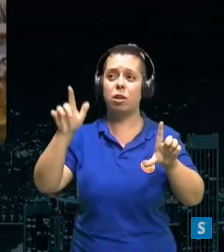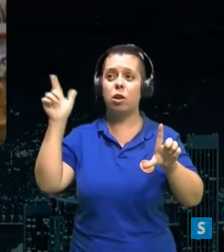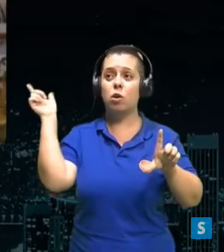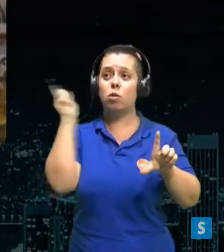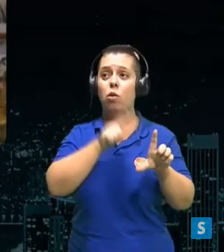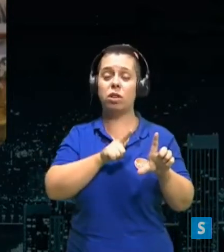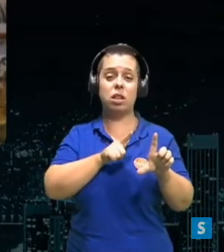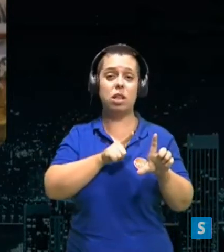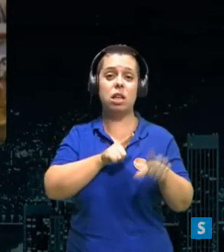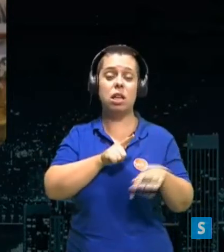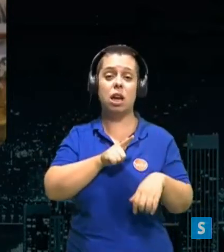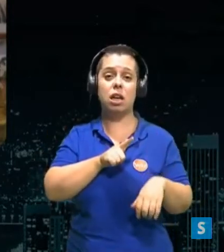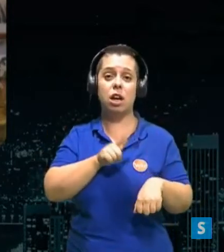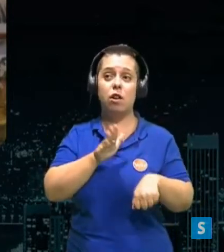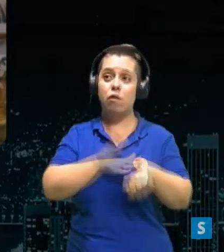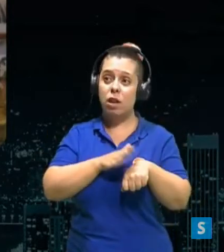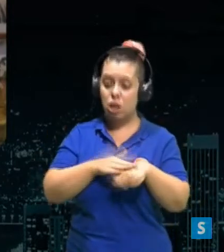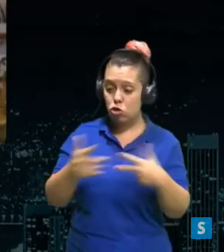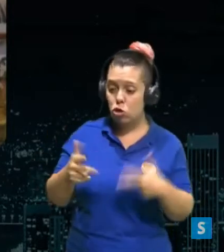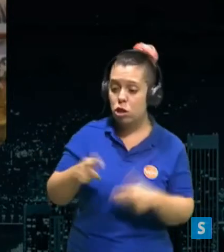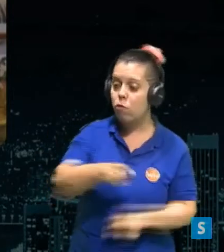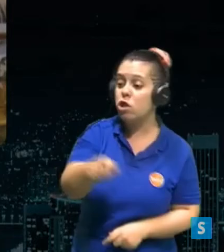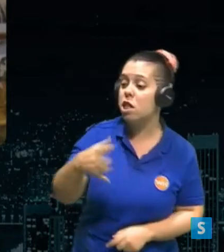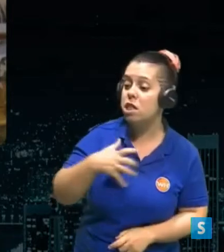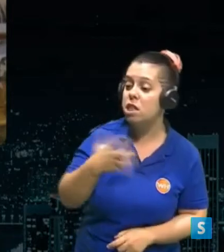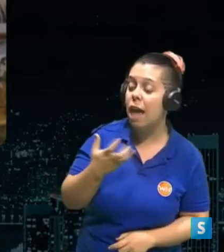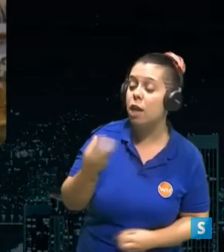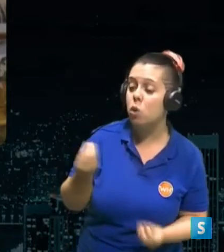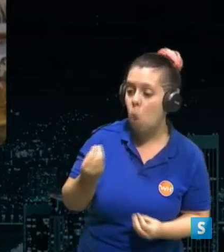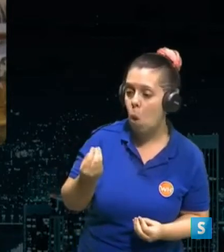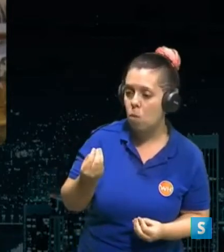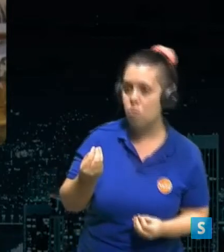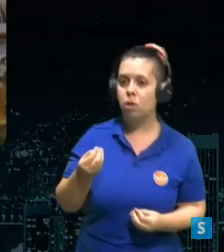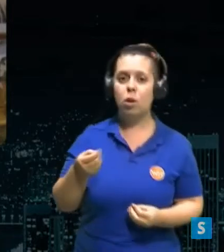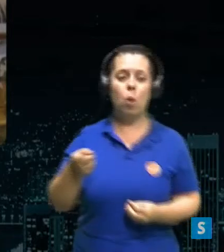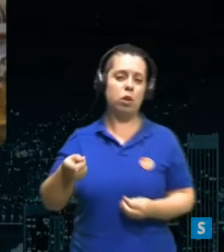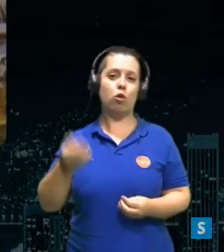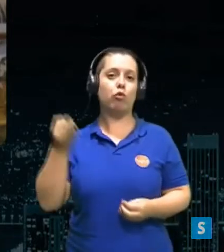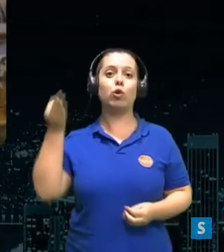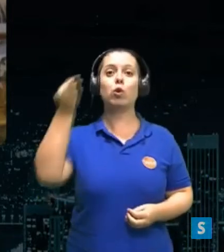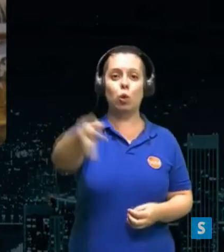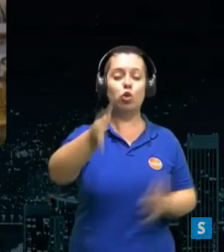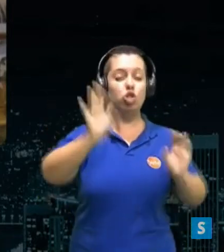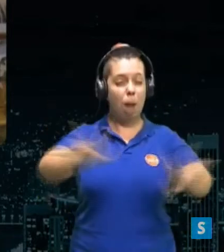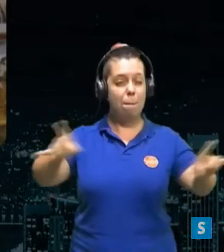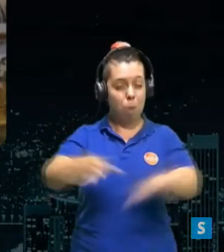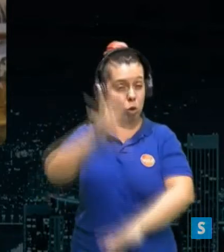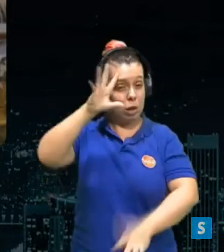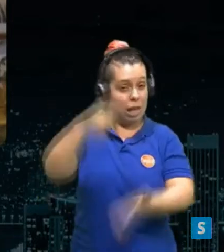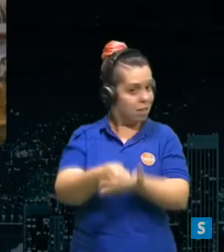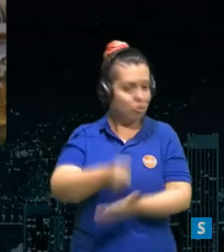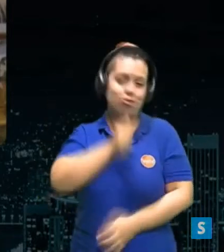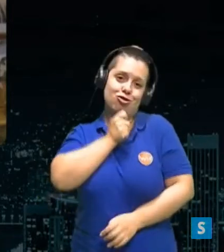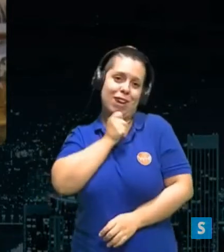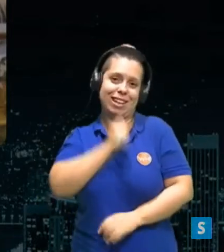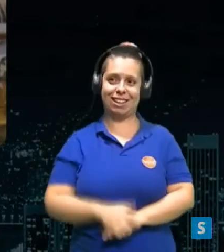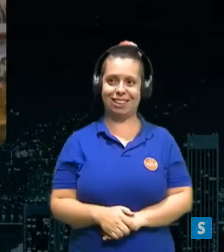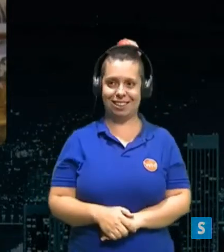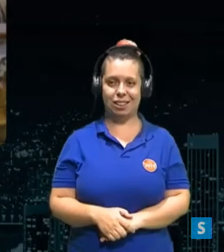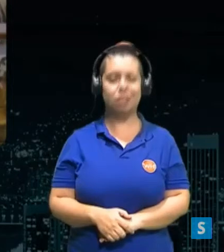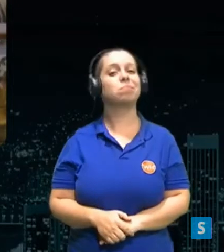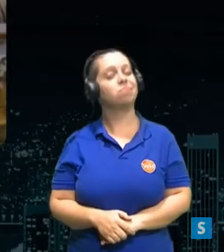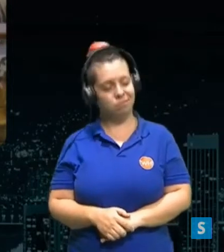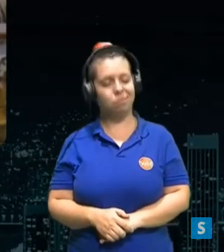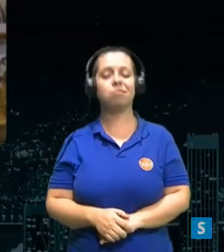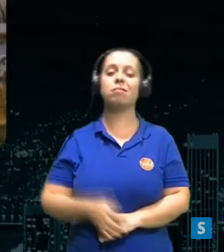porque faço as coisas do jeito que eles querem ainda isso está para ser determinado ainda não está determinada e não